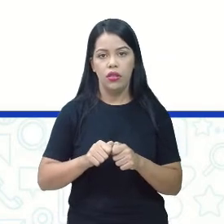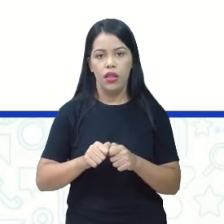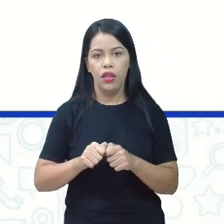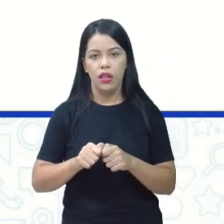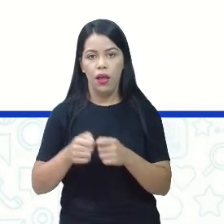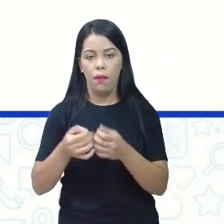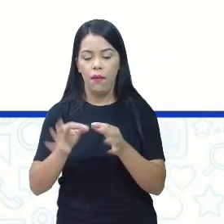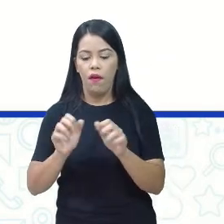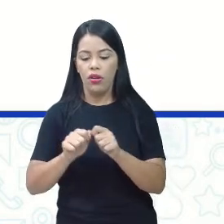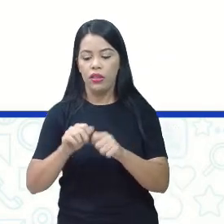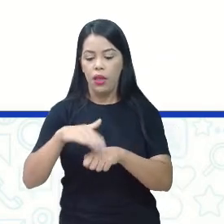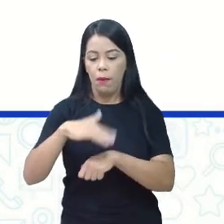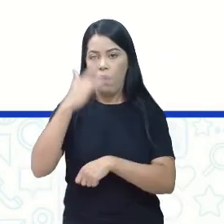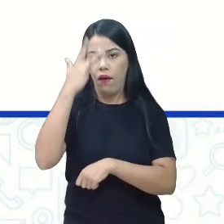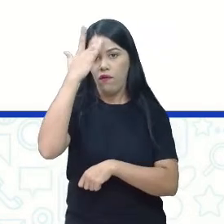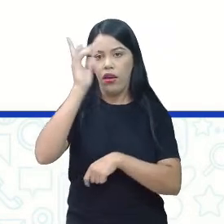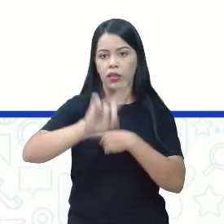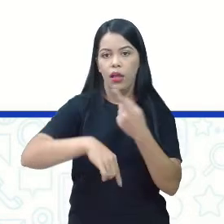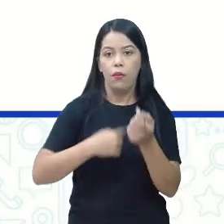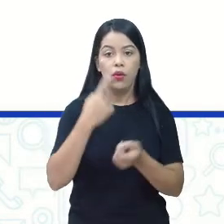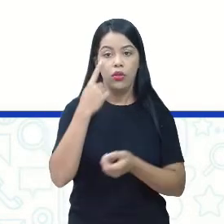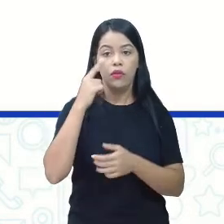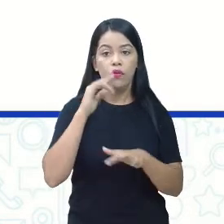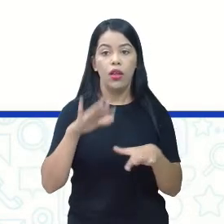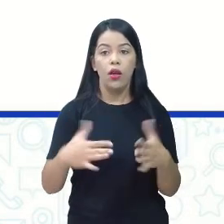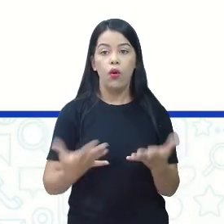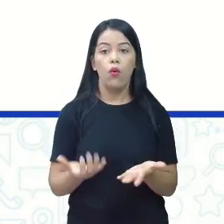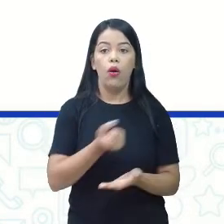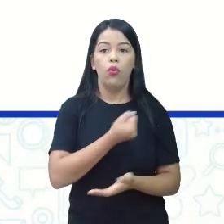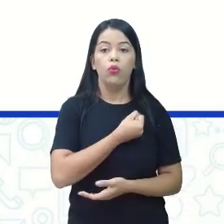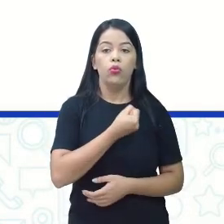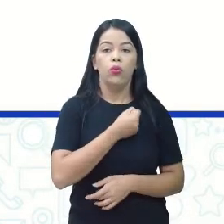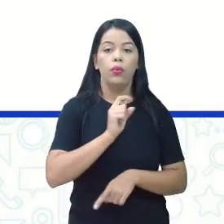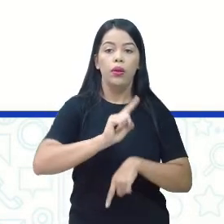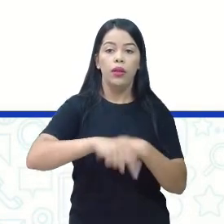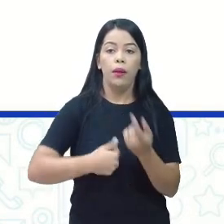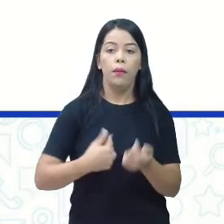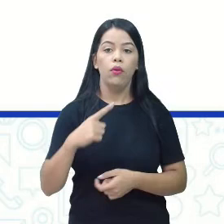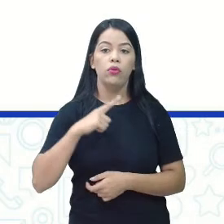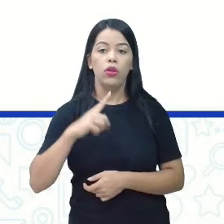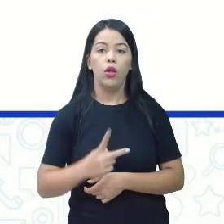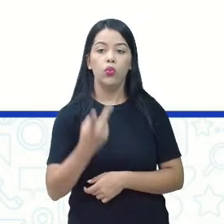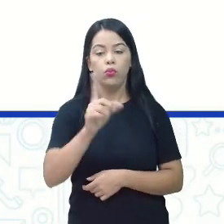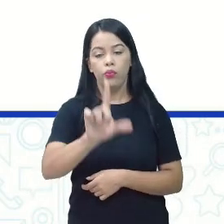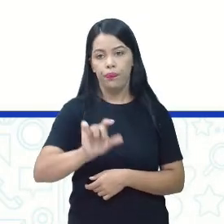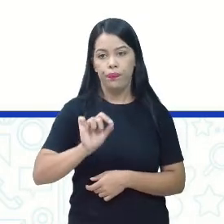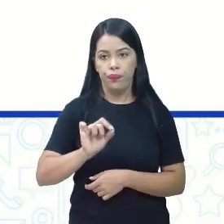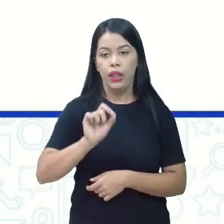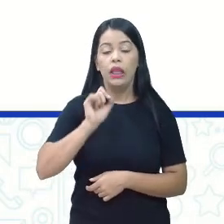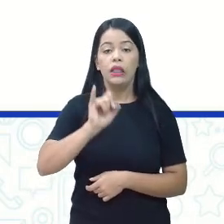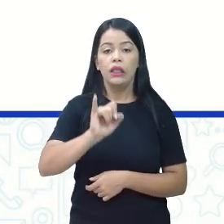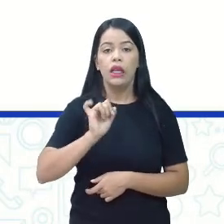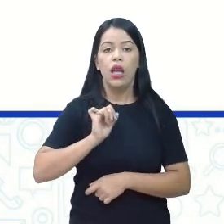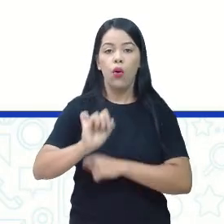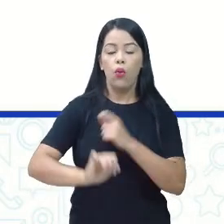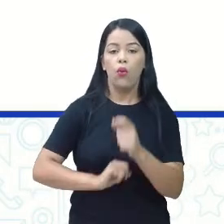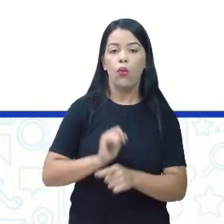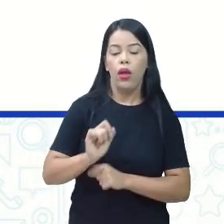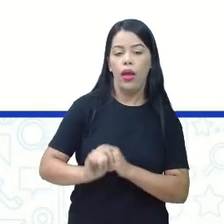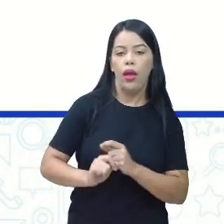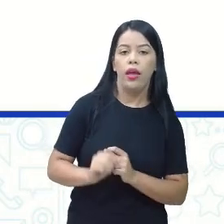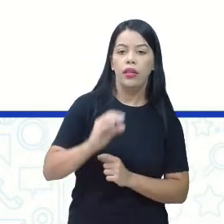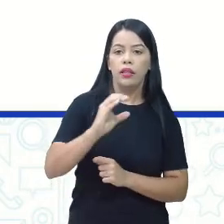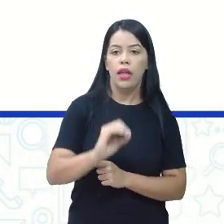algarismo que vem logo em seguida e a gente vai ter duas opções. Se os algarismos for 0,